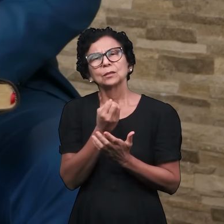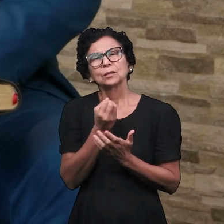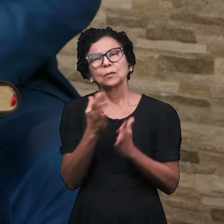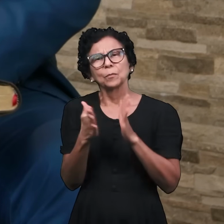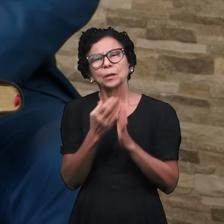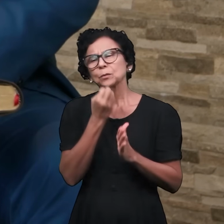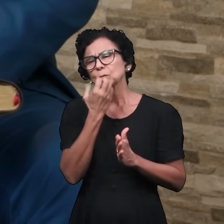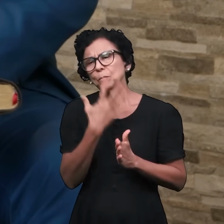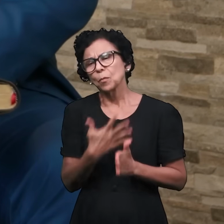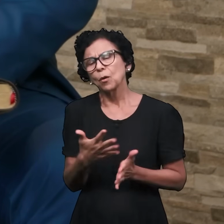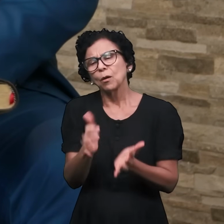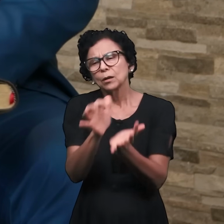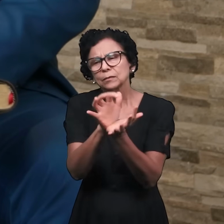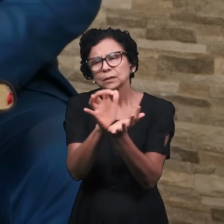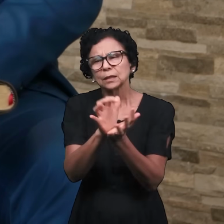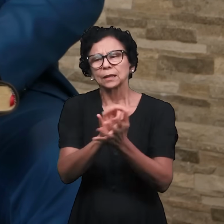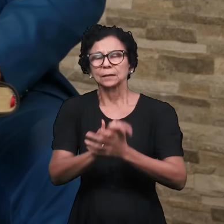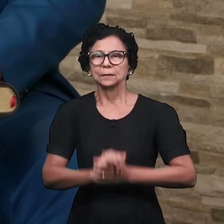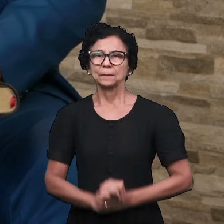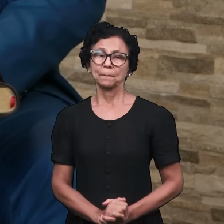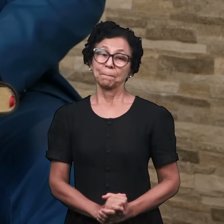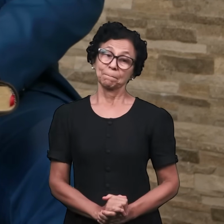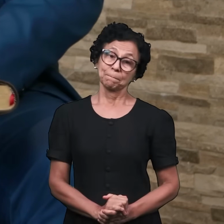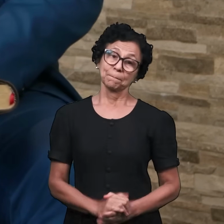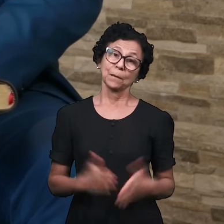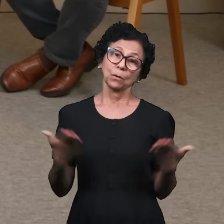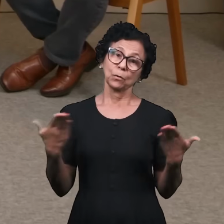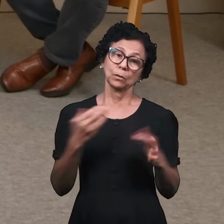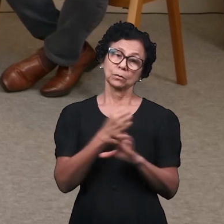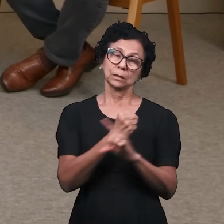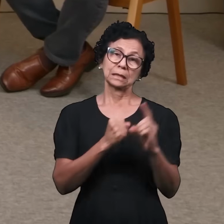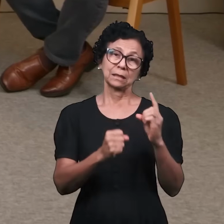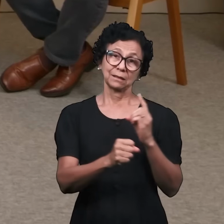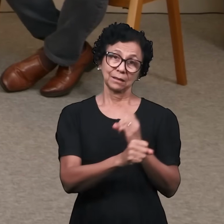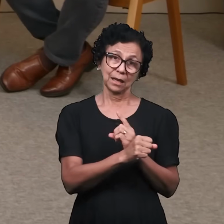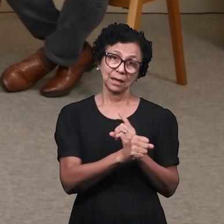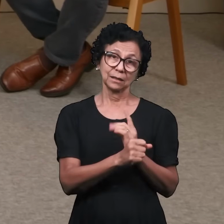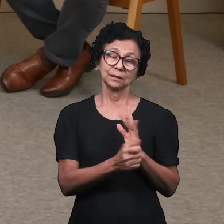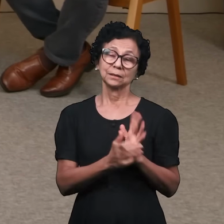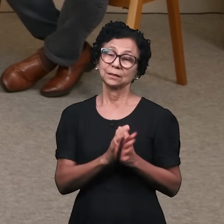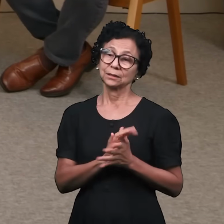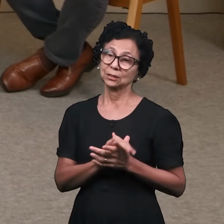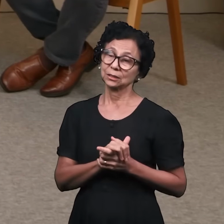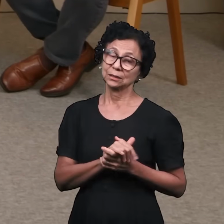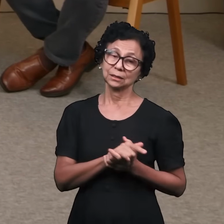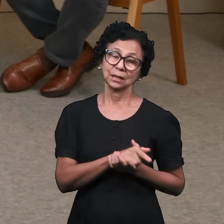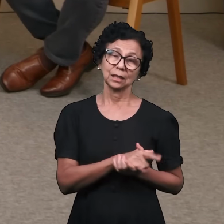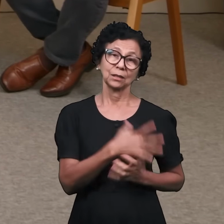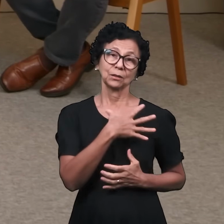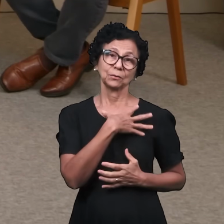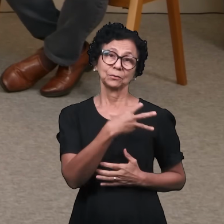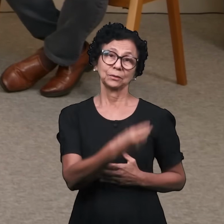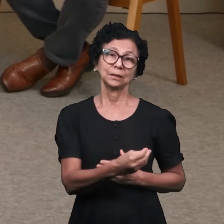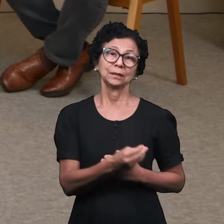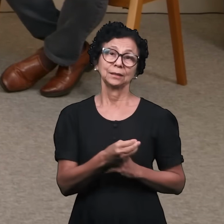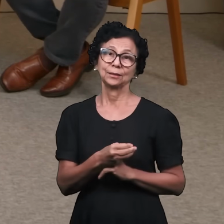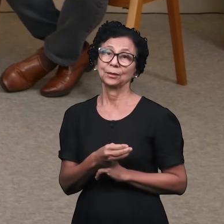sociedade, de filhos que não têm ouvido conselhos do pai e são ceifados com